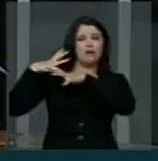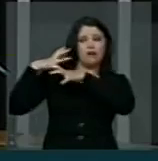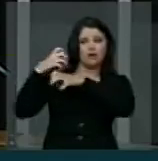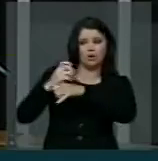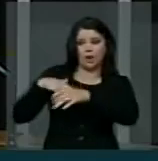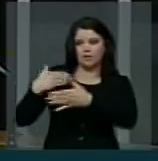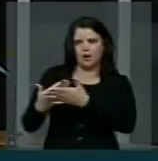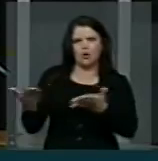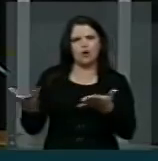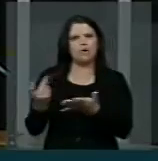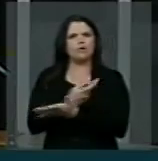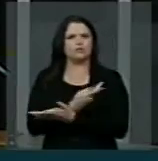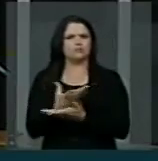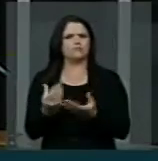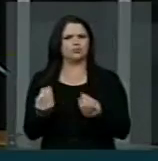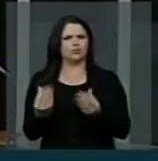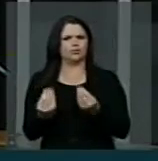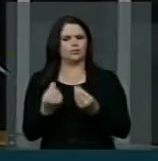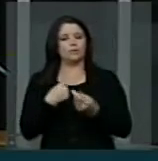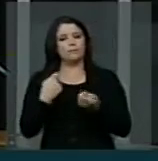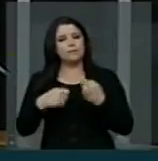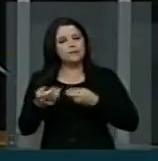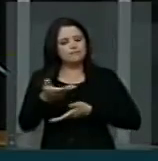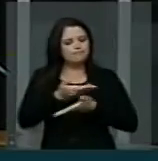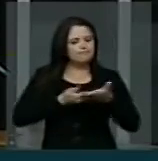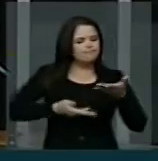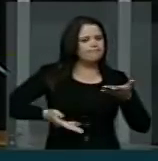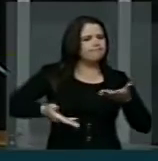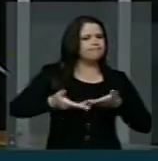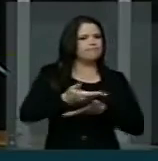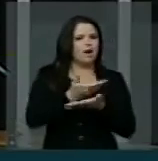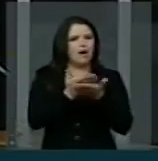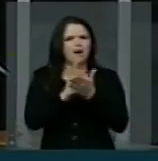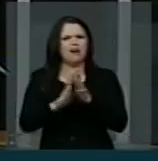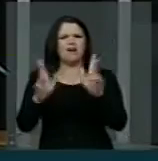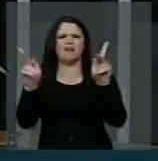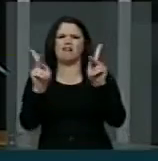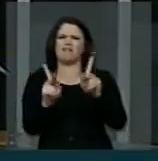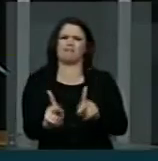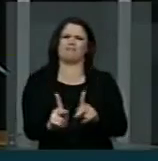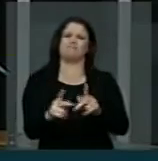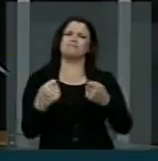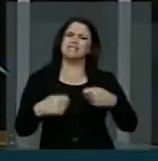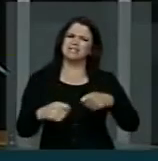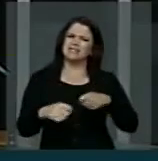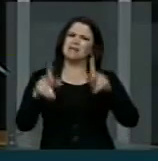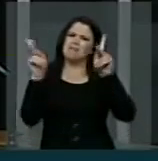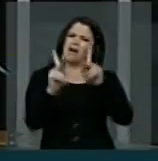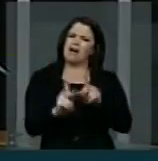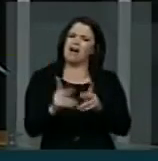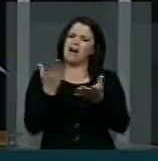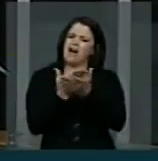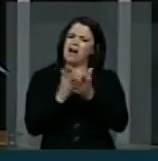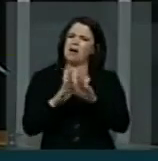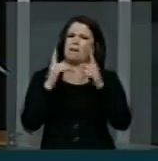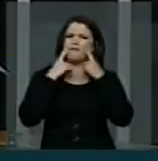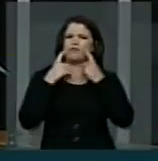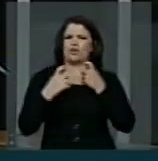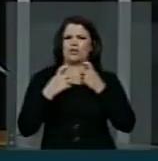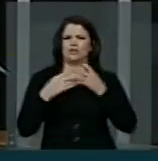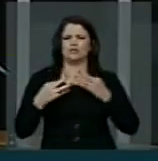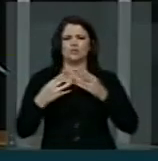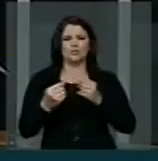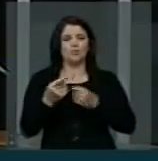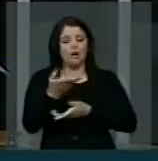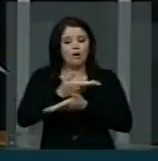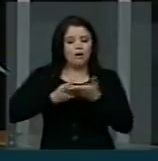eles. Cabe a mediação e um freio na violência resultante do desenvolvimento. Essa